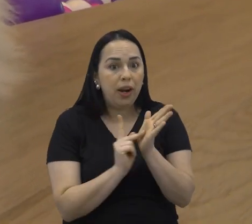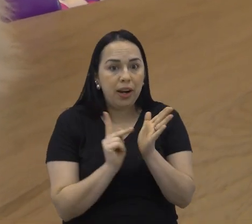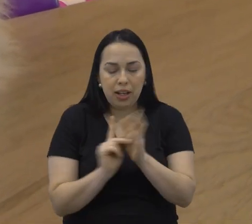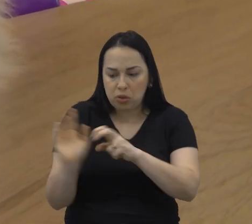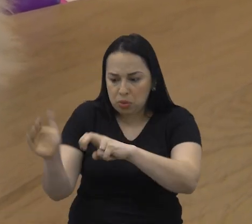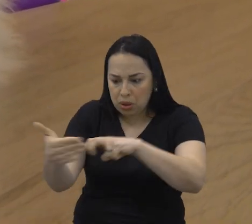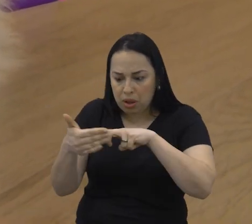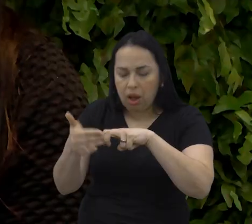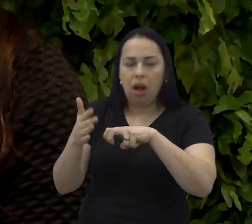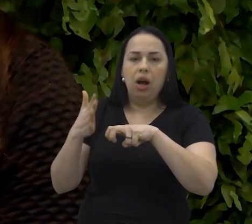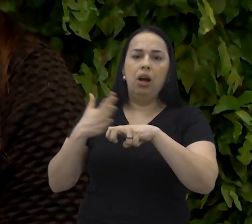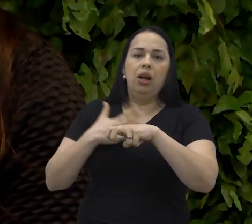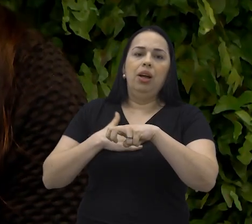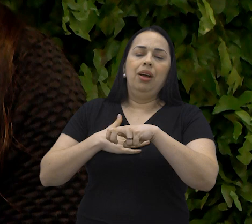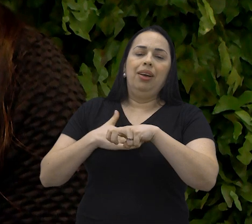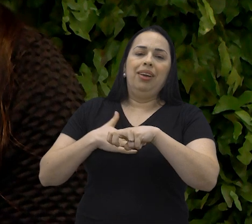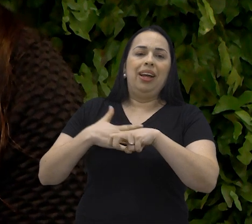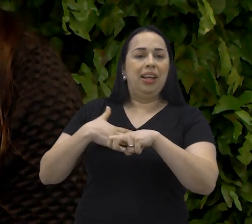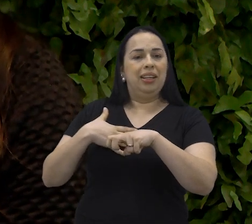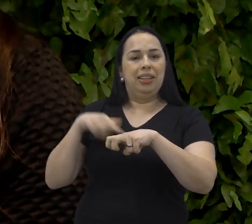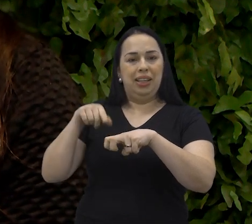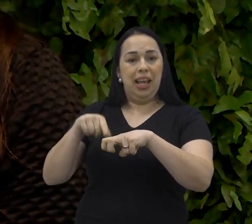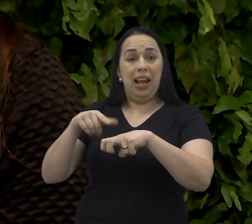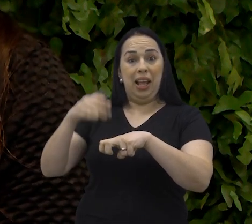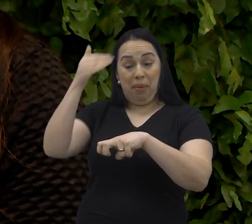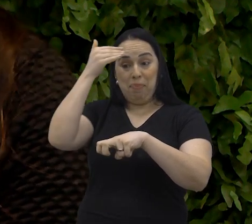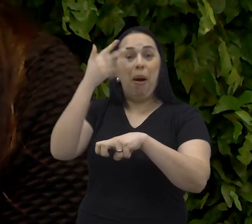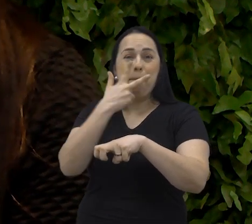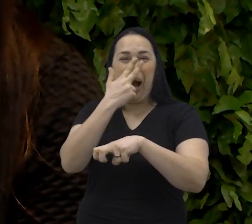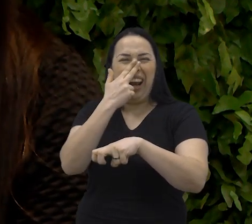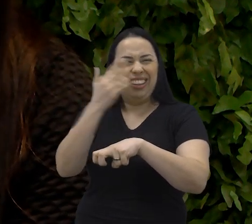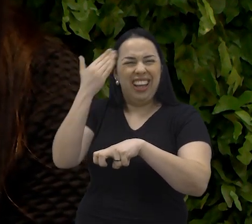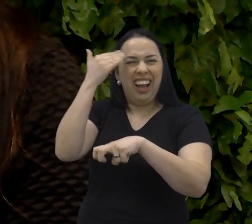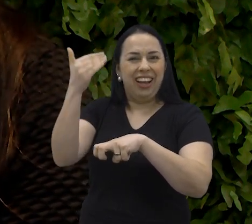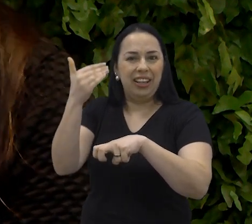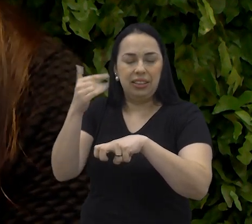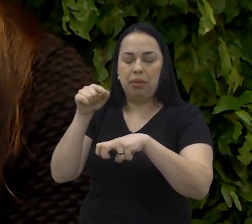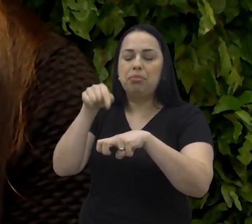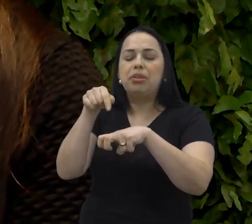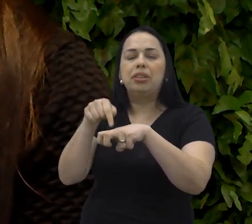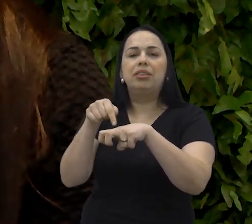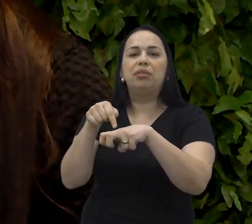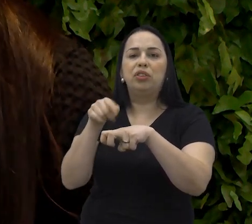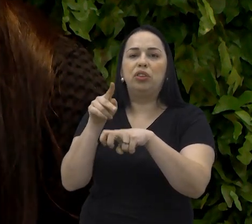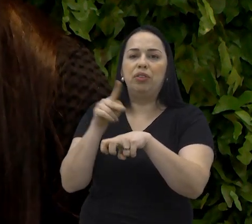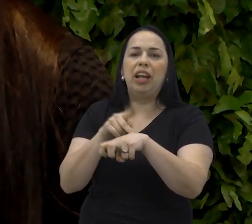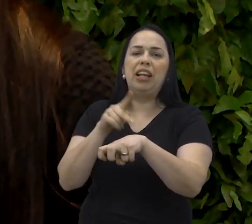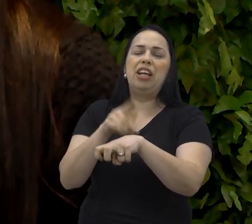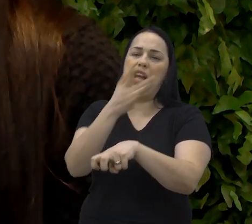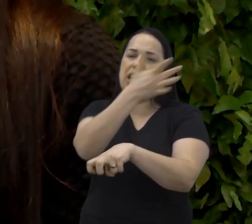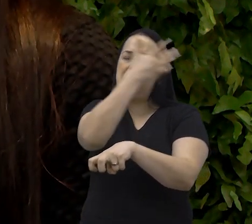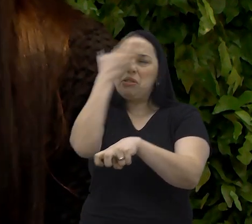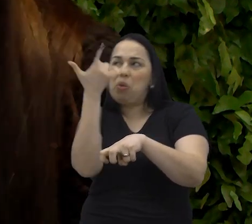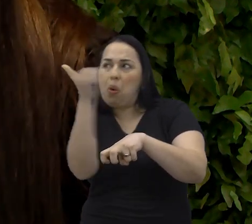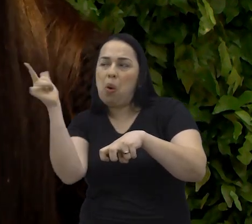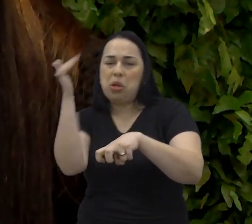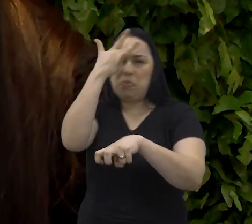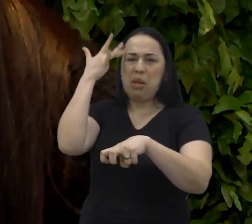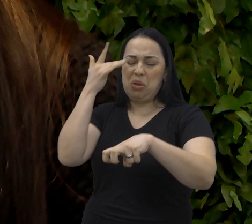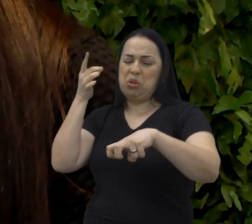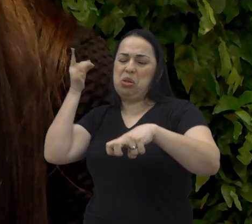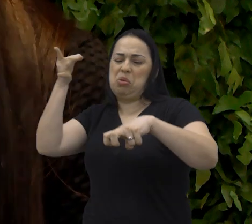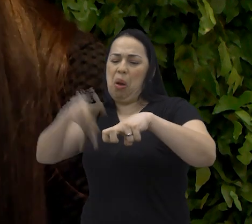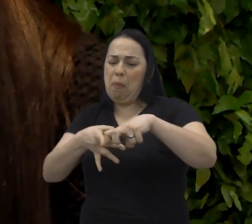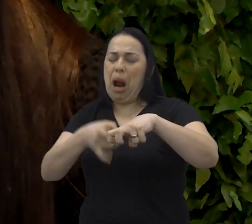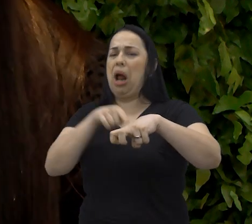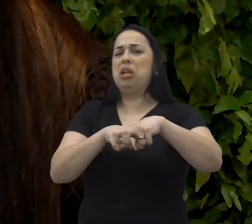para a vida da tutora. O fato de você adotar vem assim com uma gratidão muito grande, porque são animais que,